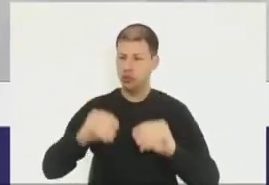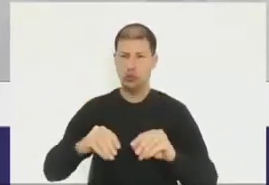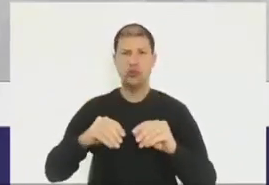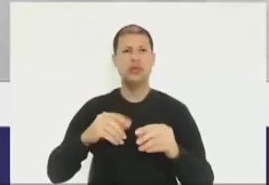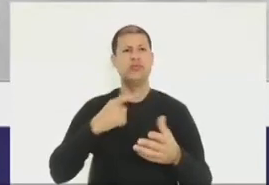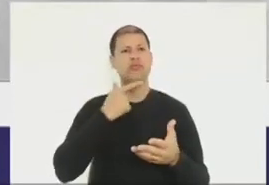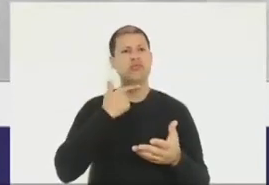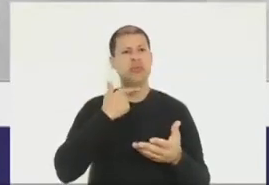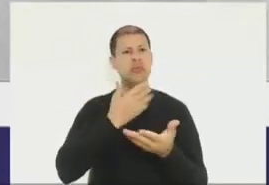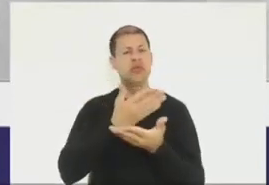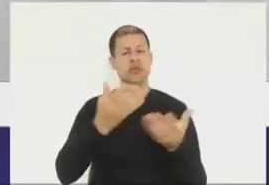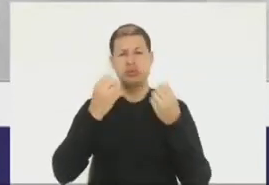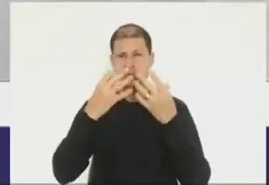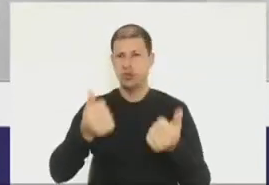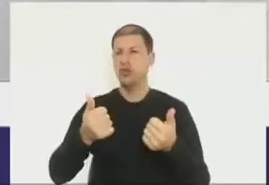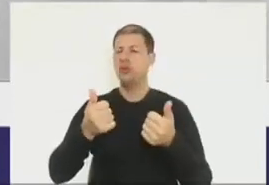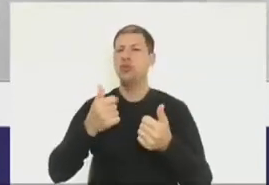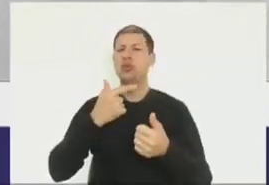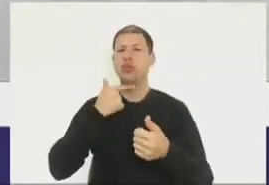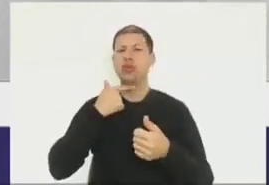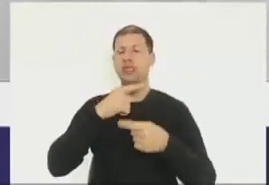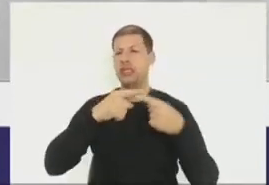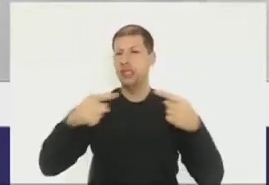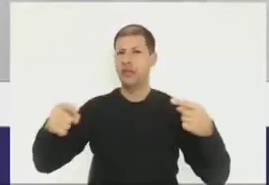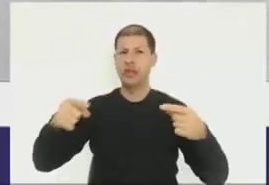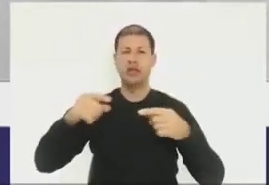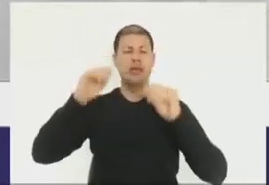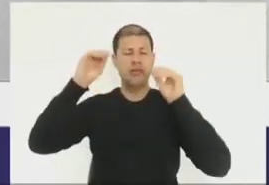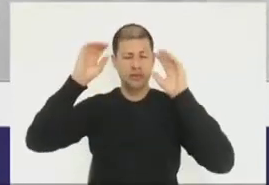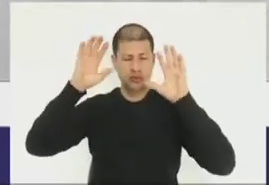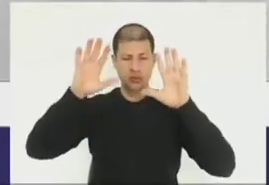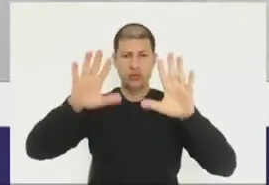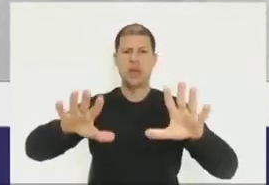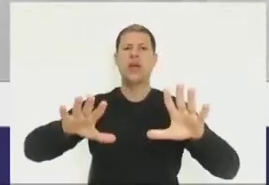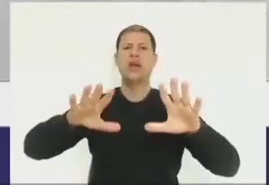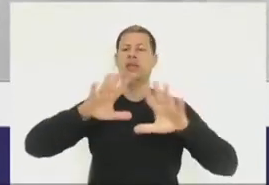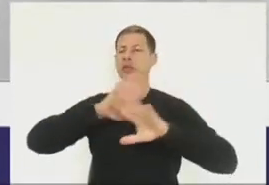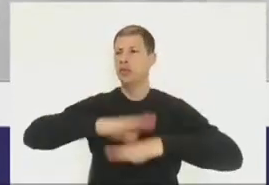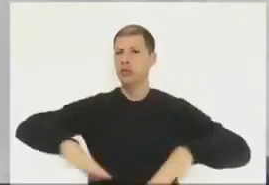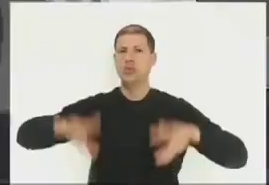desejo tudo de bom, desejo uma semana abençoada a todos. Deus abençoe.